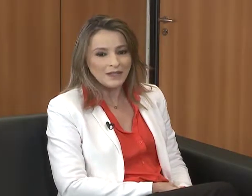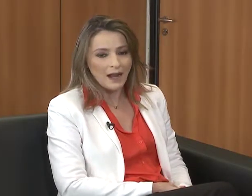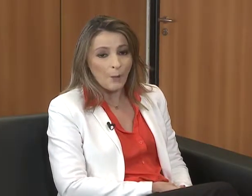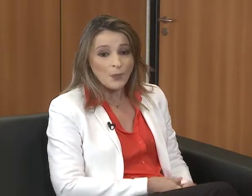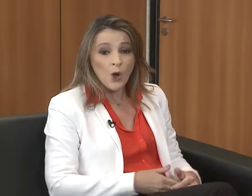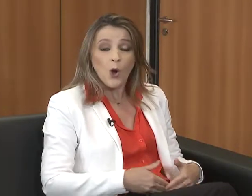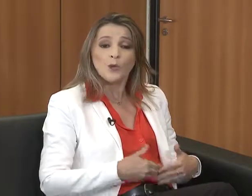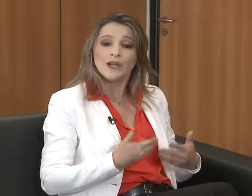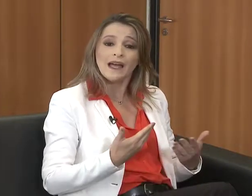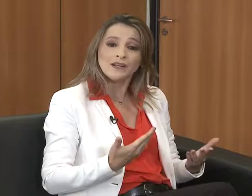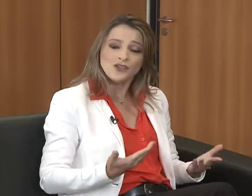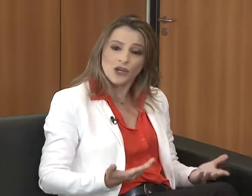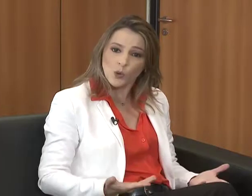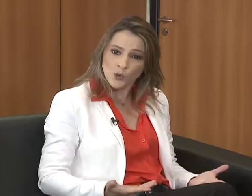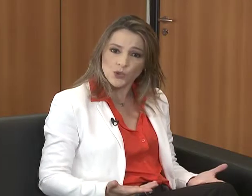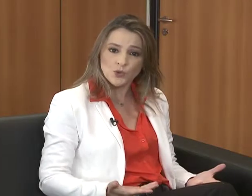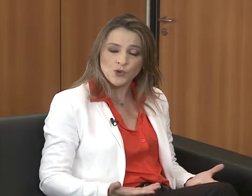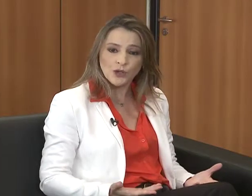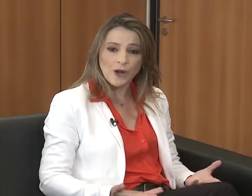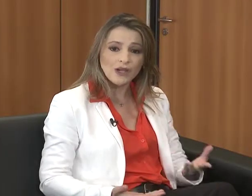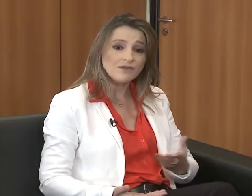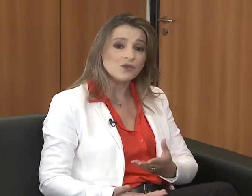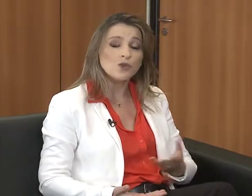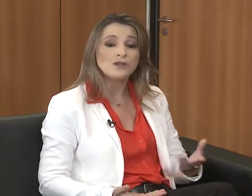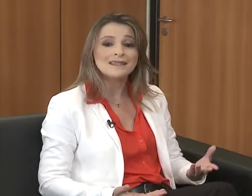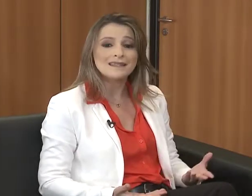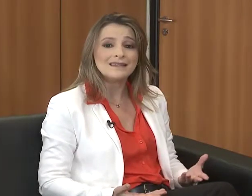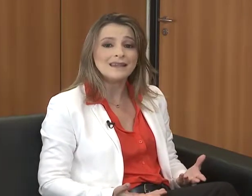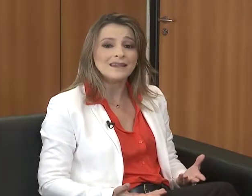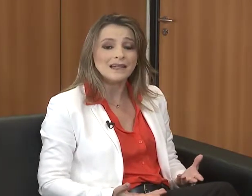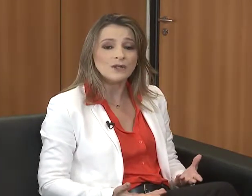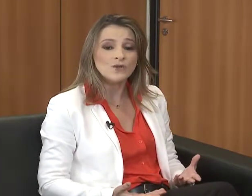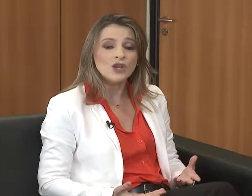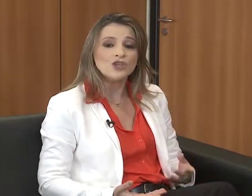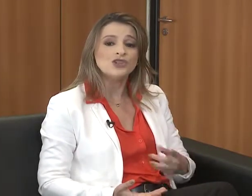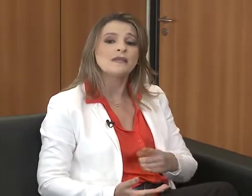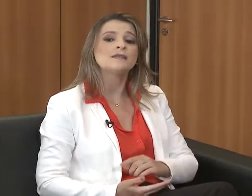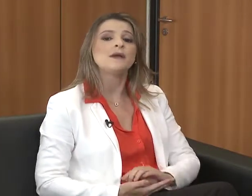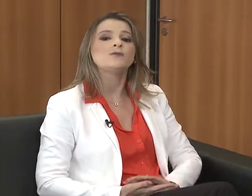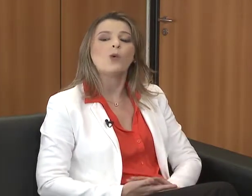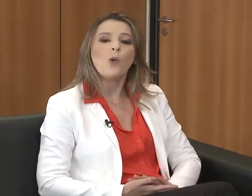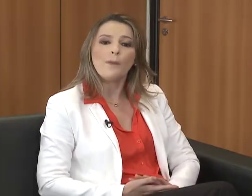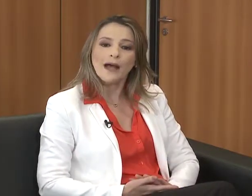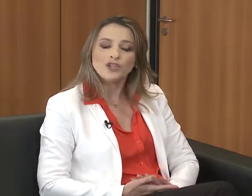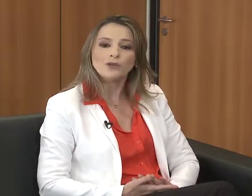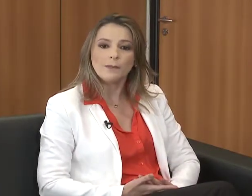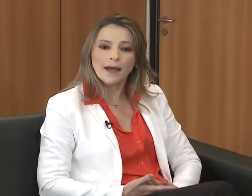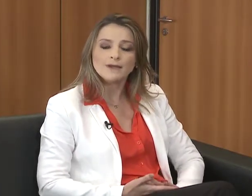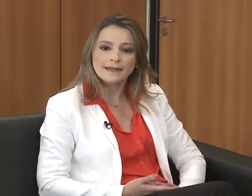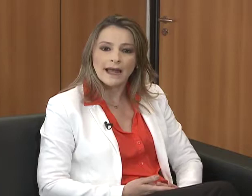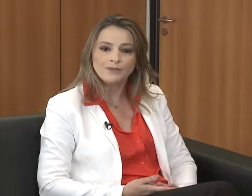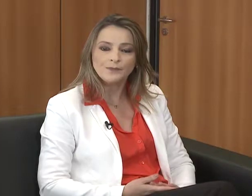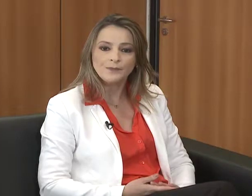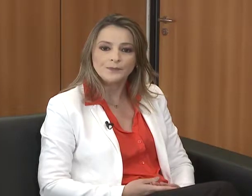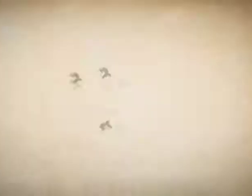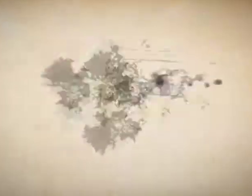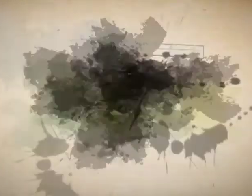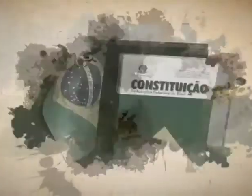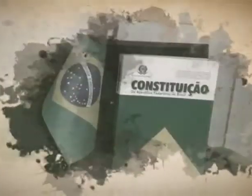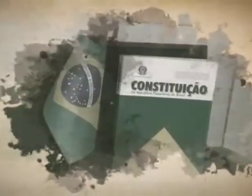Constituição Federal. Outra garantia constitucional que avançou nesses 30 anos diz respeito ao combate ao trabalho